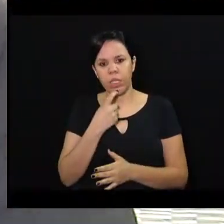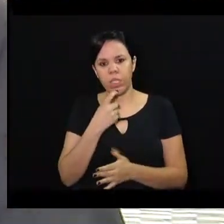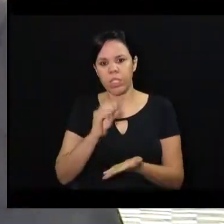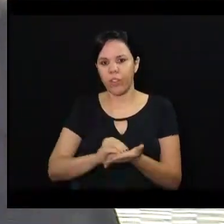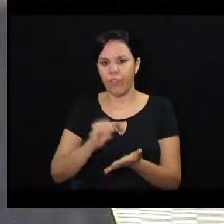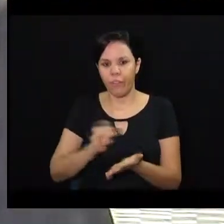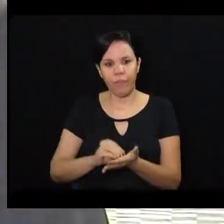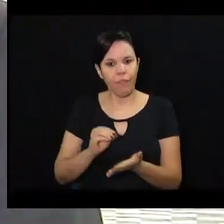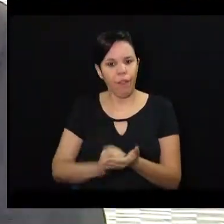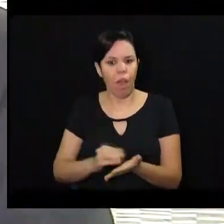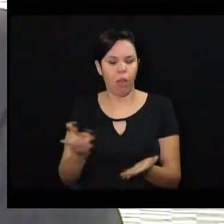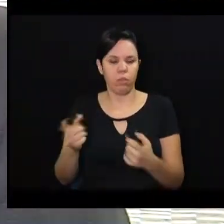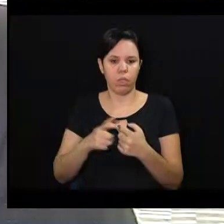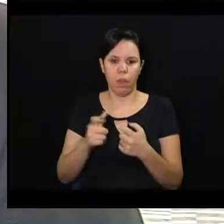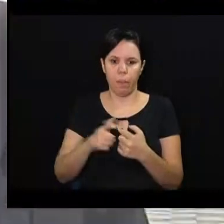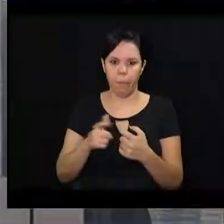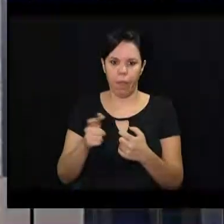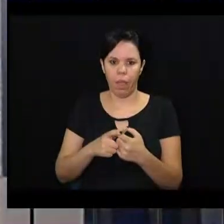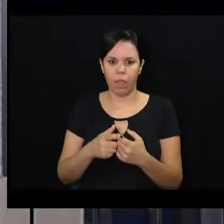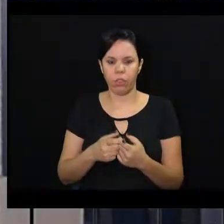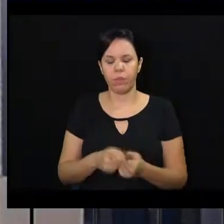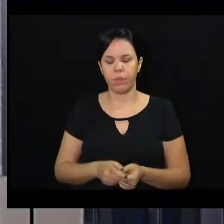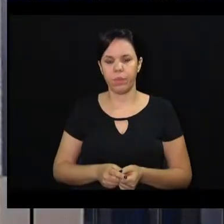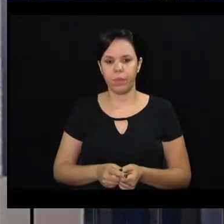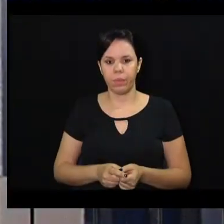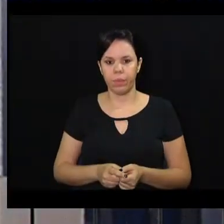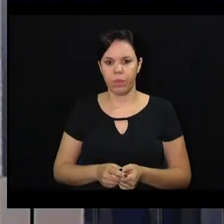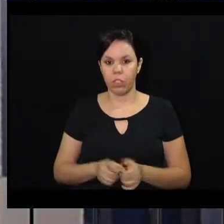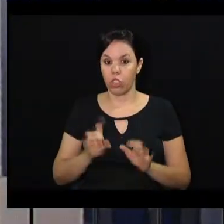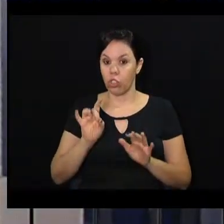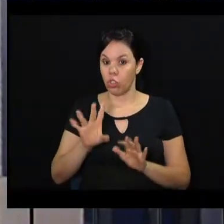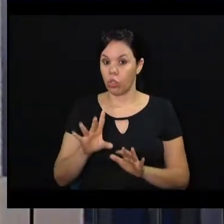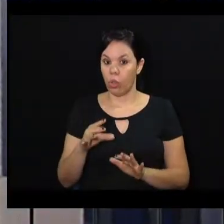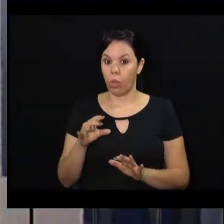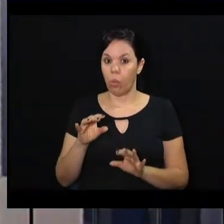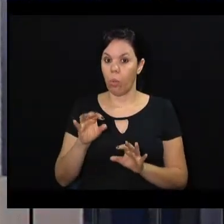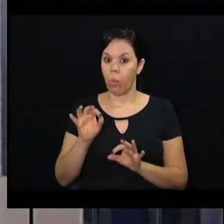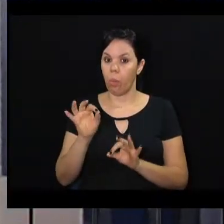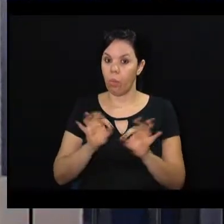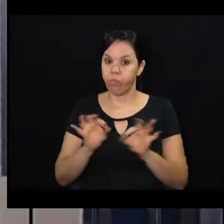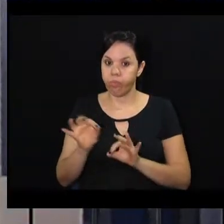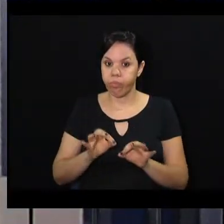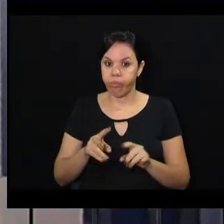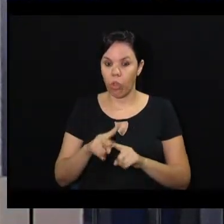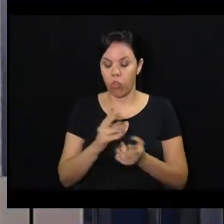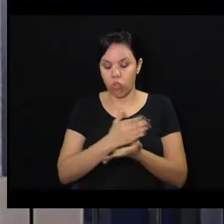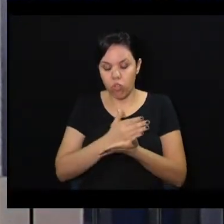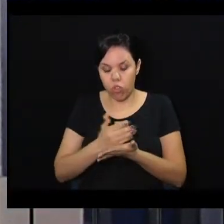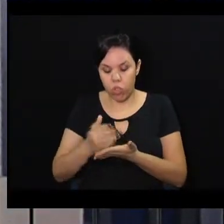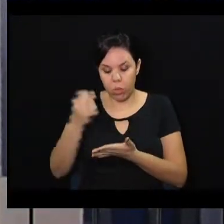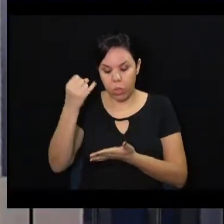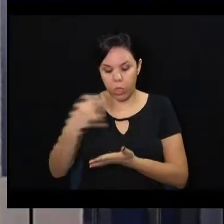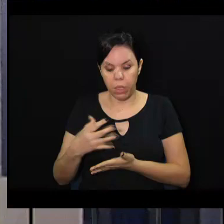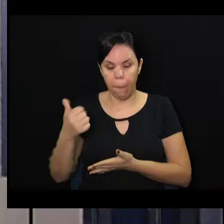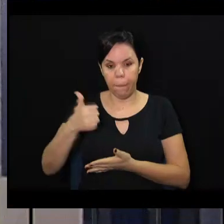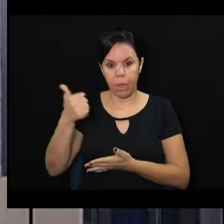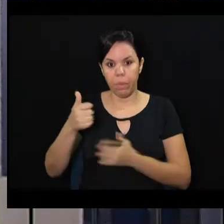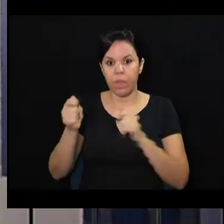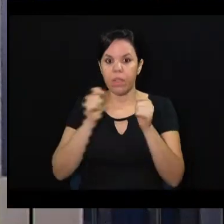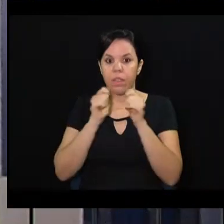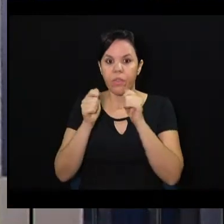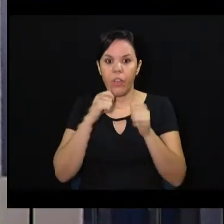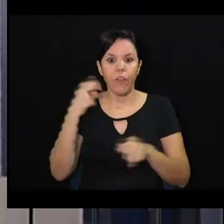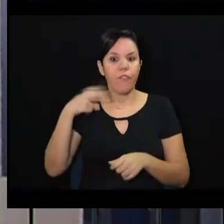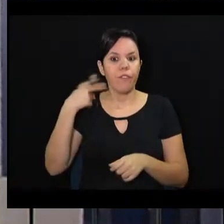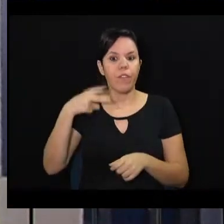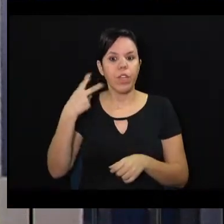nessa vala comum de nada se fazer. Apenas uma correção no início da matéria. A primeira entrevista foi com o